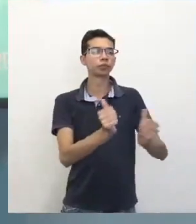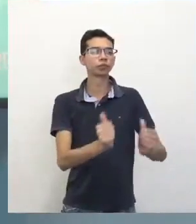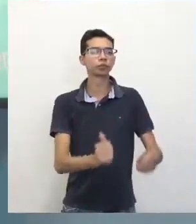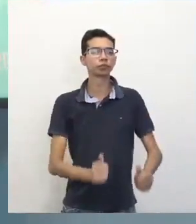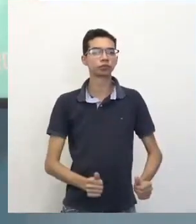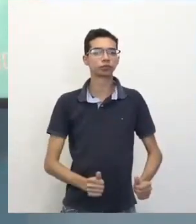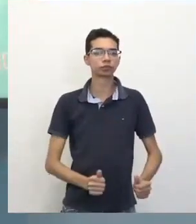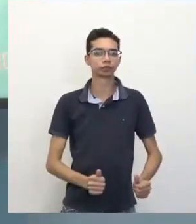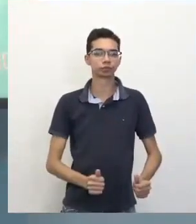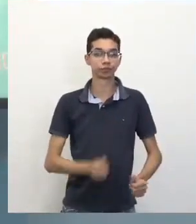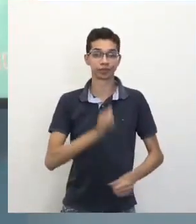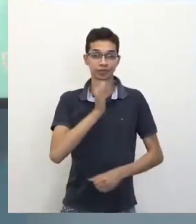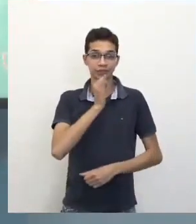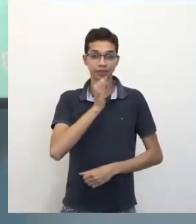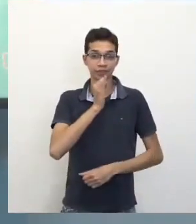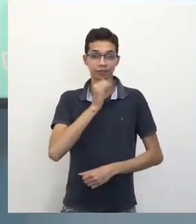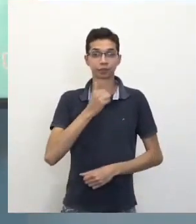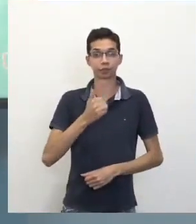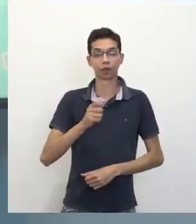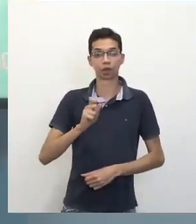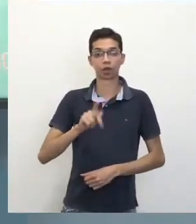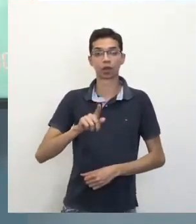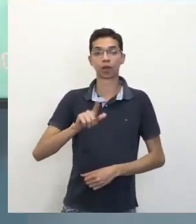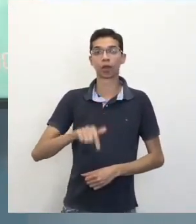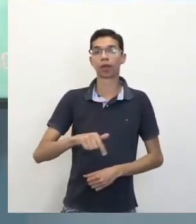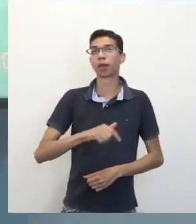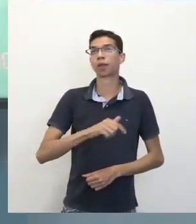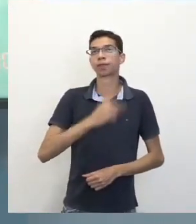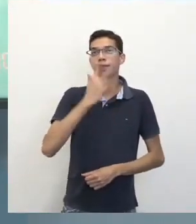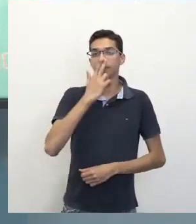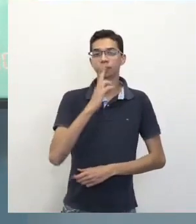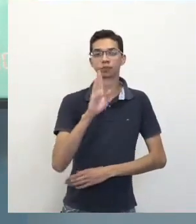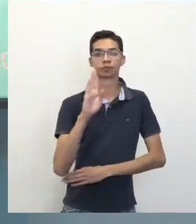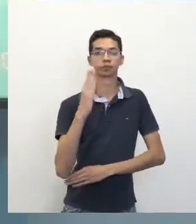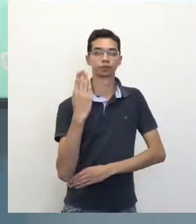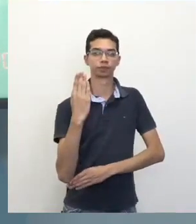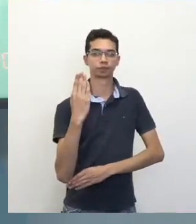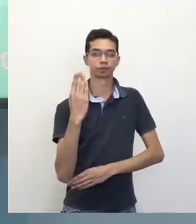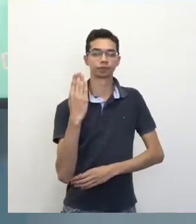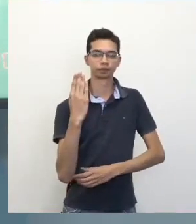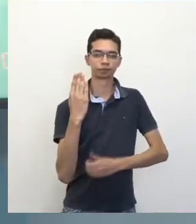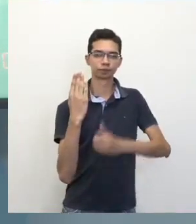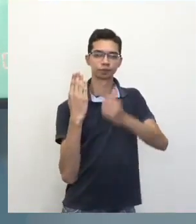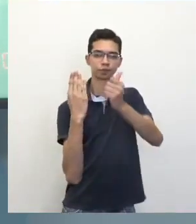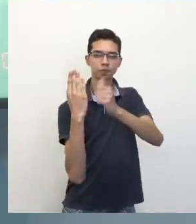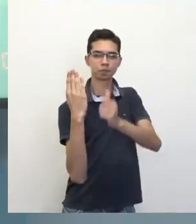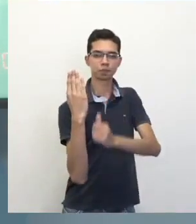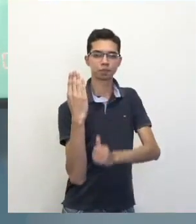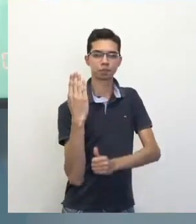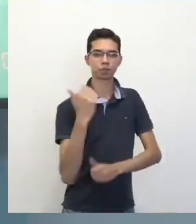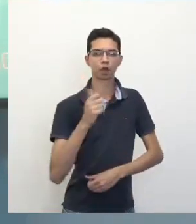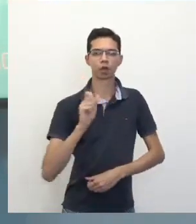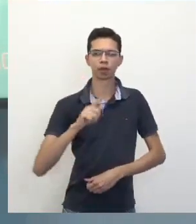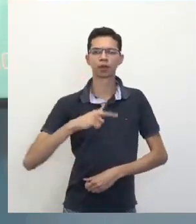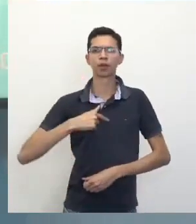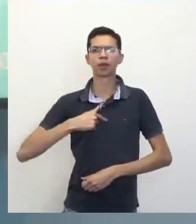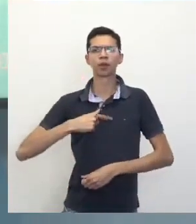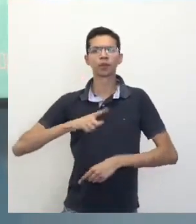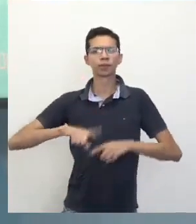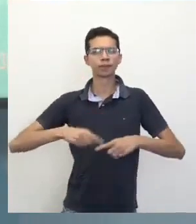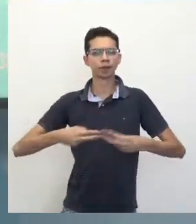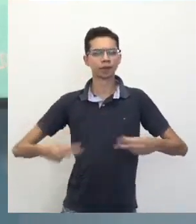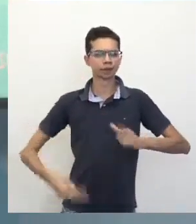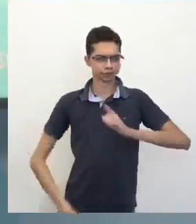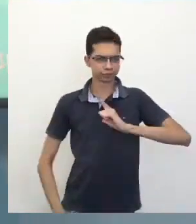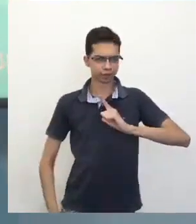suporte? Ah, tá, vai ser uma escultura em mármore, muito bem. Eu tenho material para cinzéis e coisas